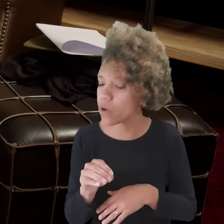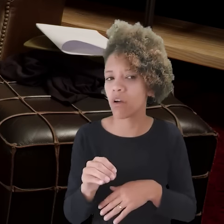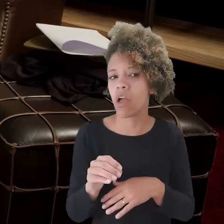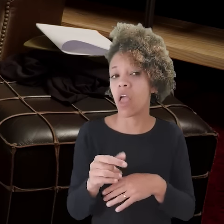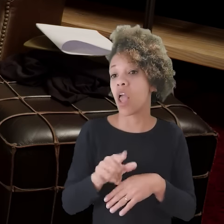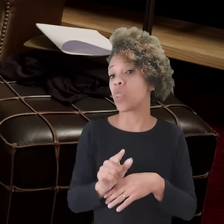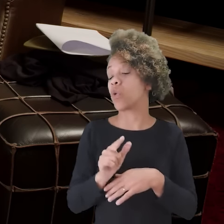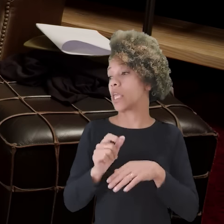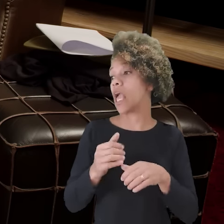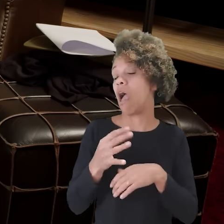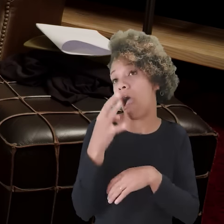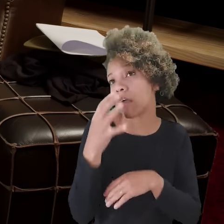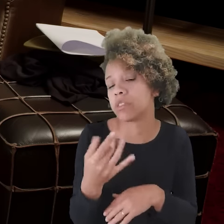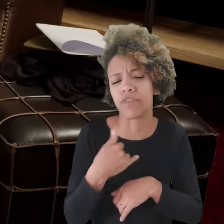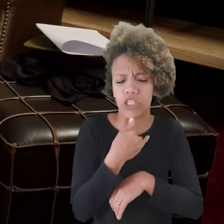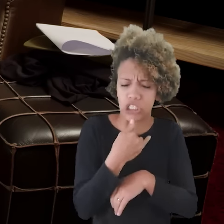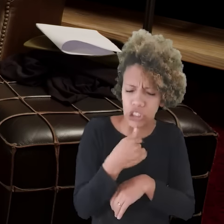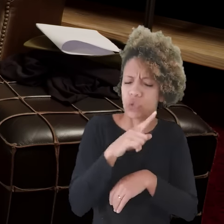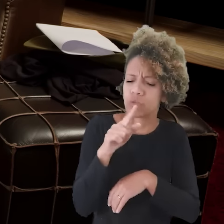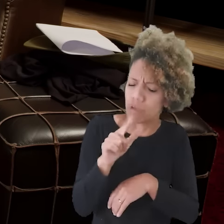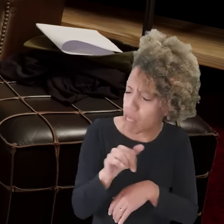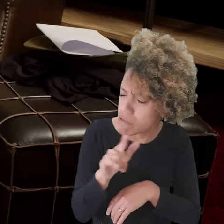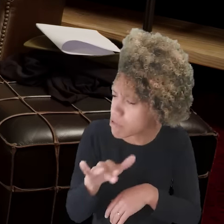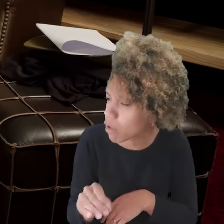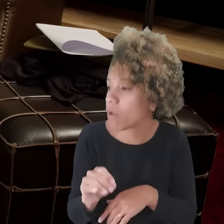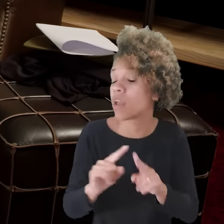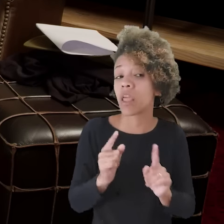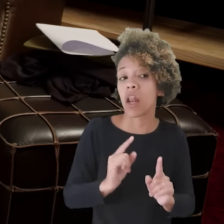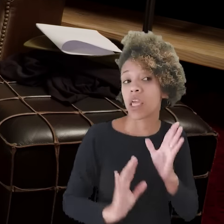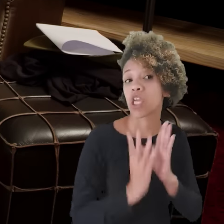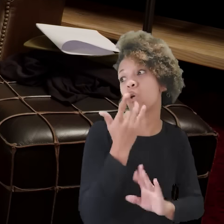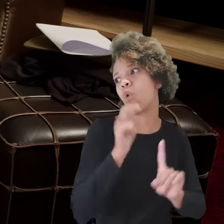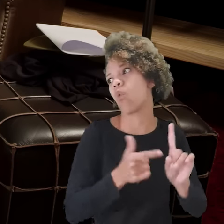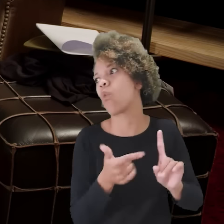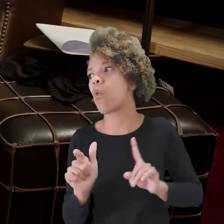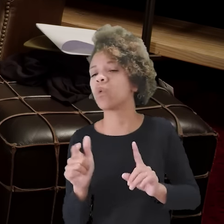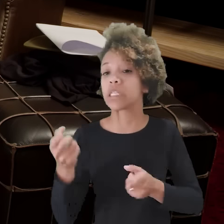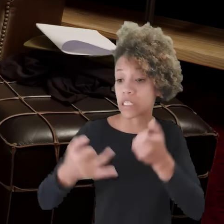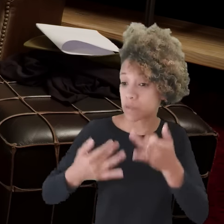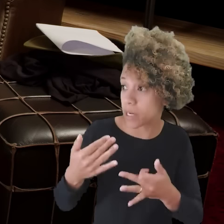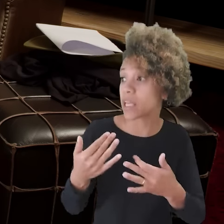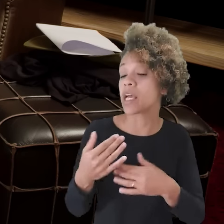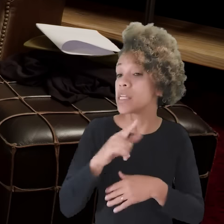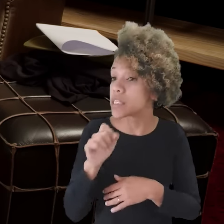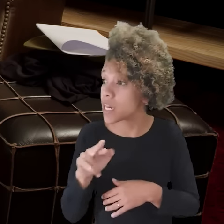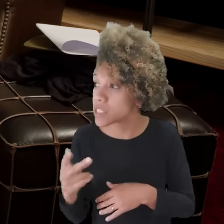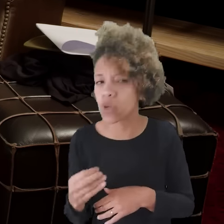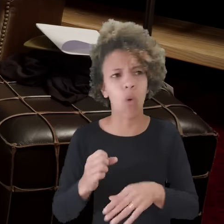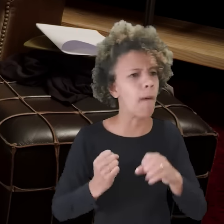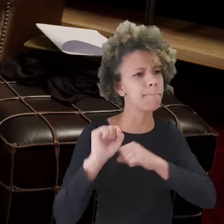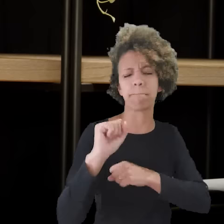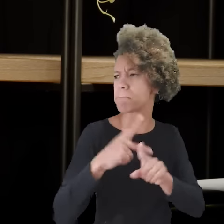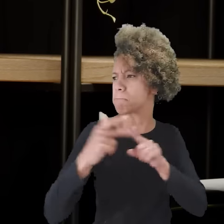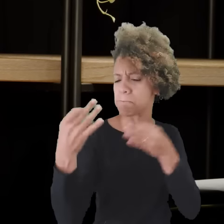falasse aquilo Zé Lezinho não ia agradar o público ia ficar triste com o Zézinho e falando naqueles absurdos e ele criou um outro personagem que conta a história pra Zé Lezin e Zé